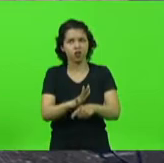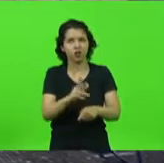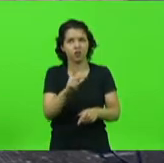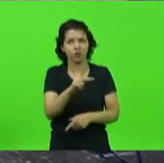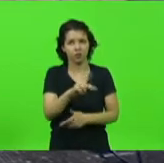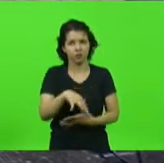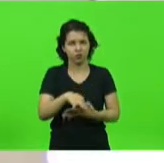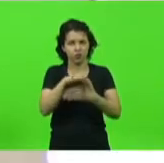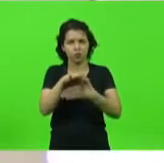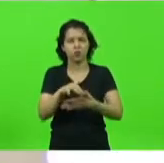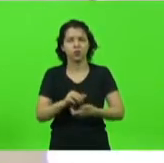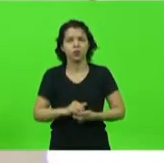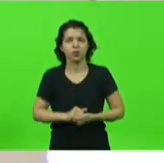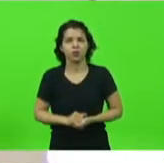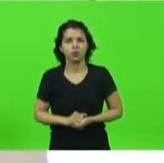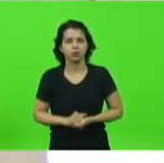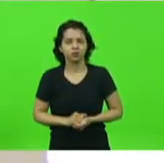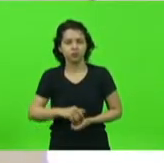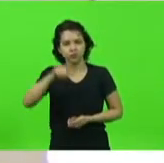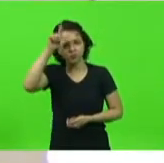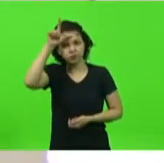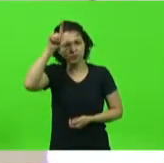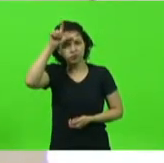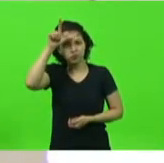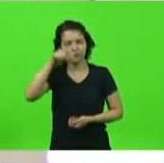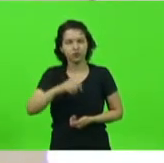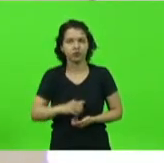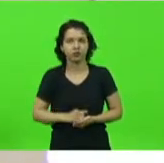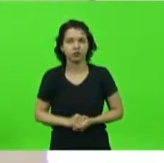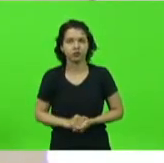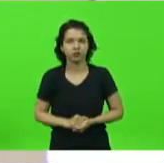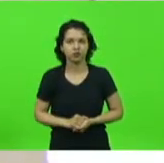destaque. A palavra o deputado Sargento Lima.